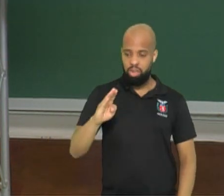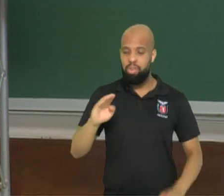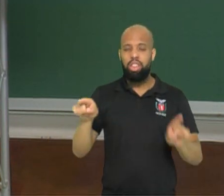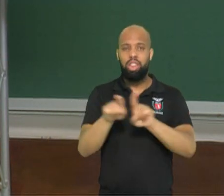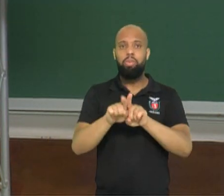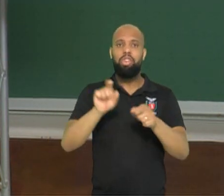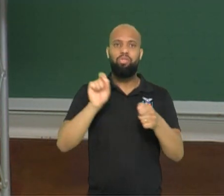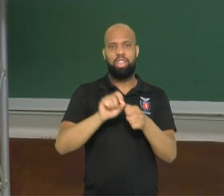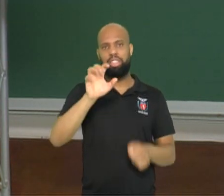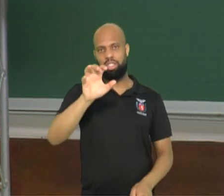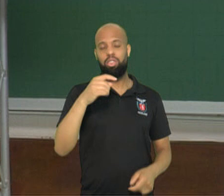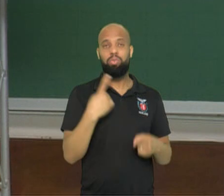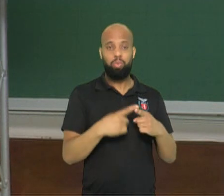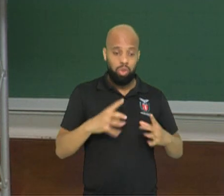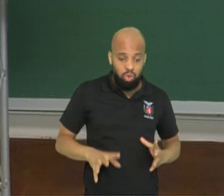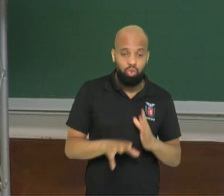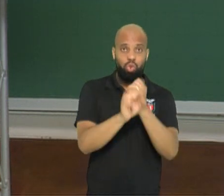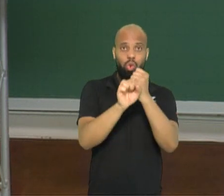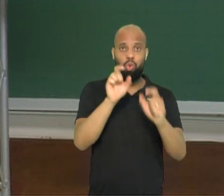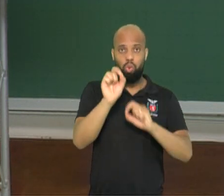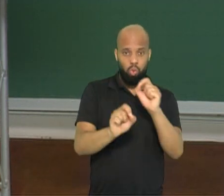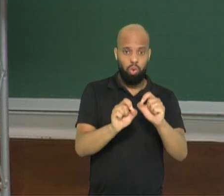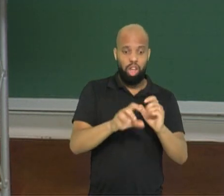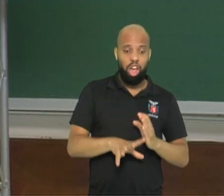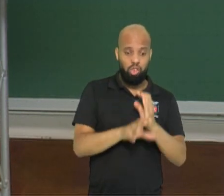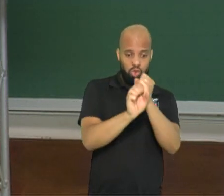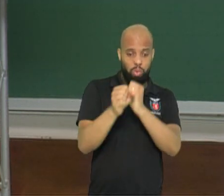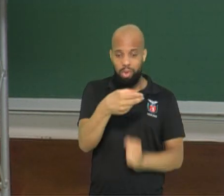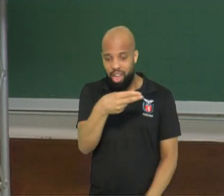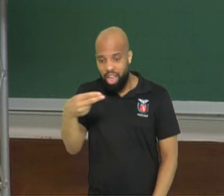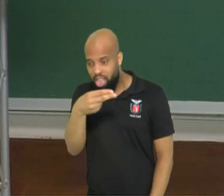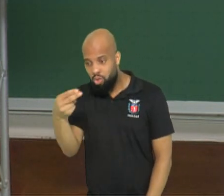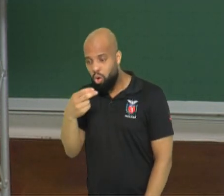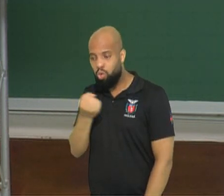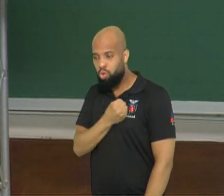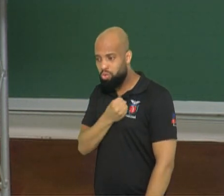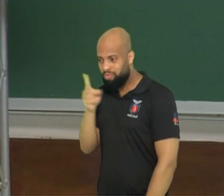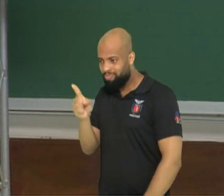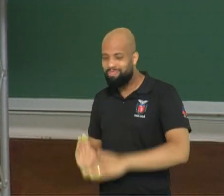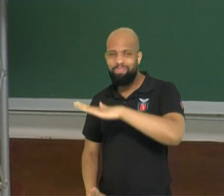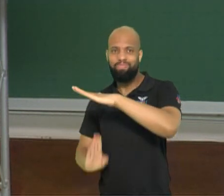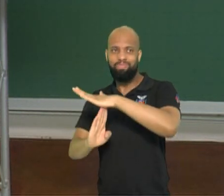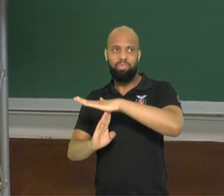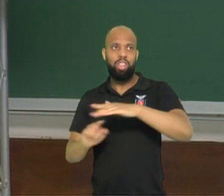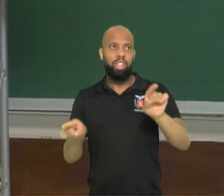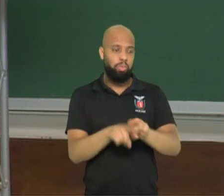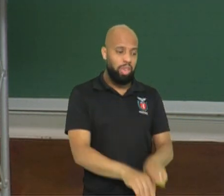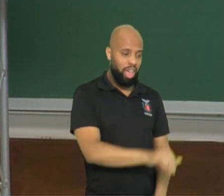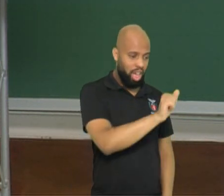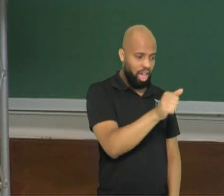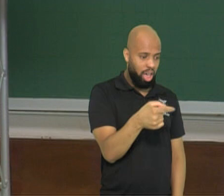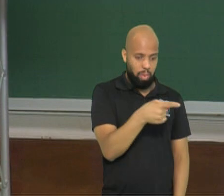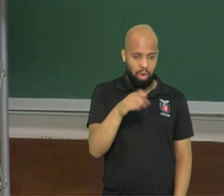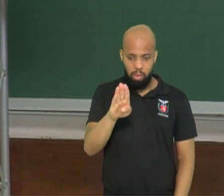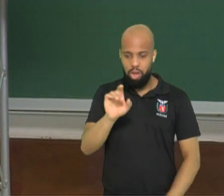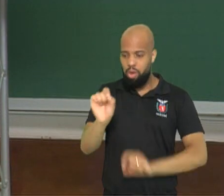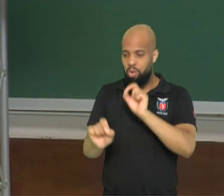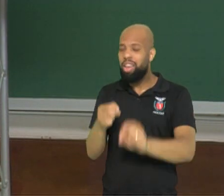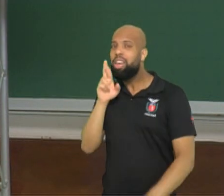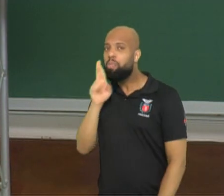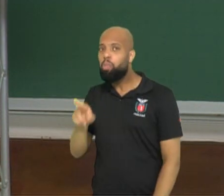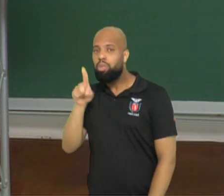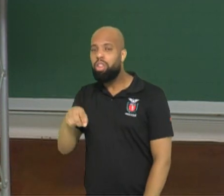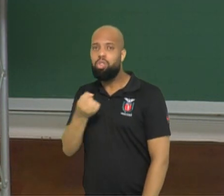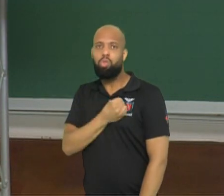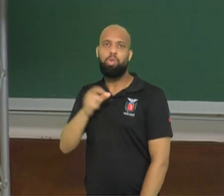fazer isso. A soma é igual ao valor máximo. E o A menos B vai ser o valor mínimo. Como é que eu vou resolver